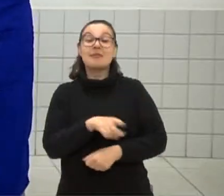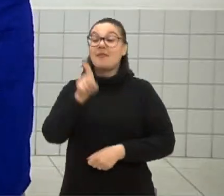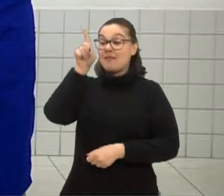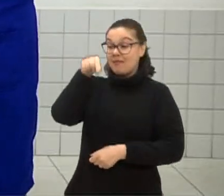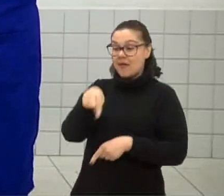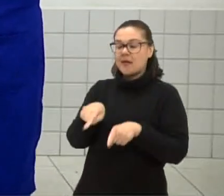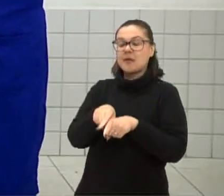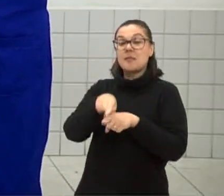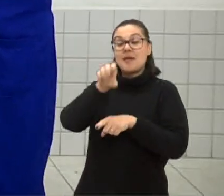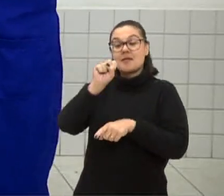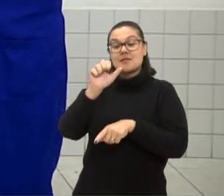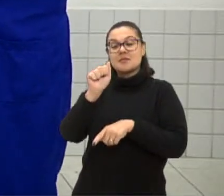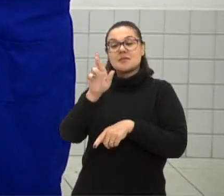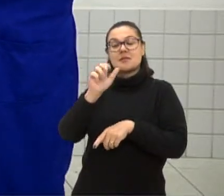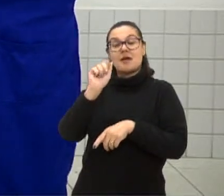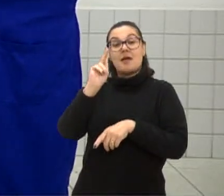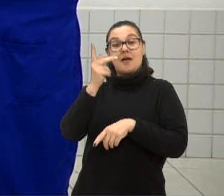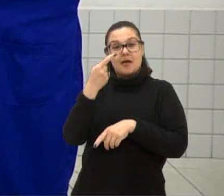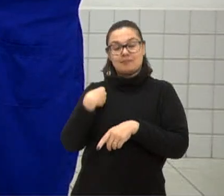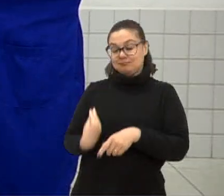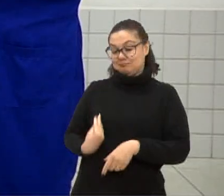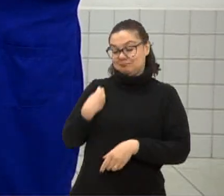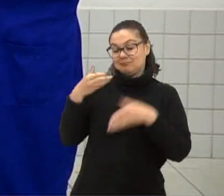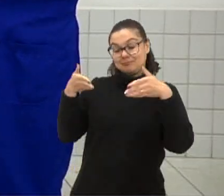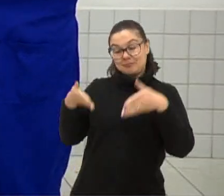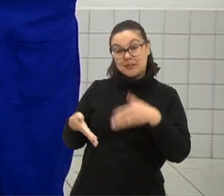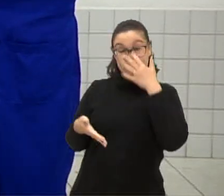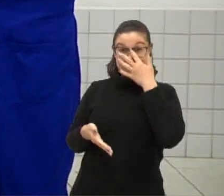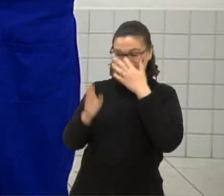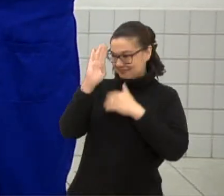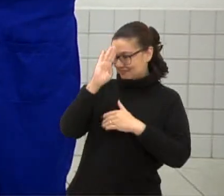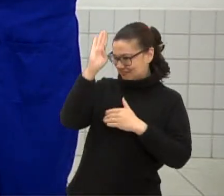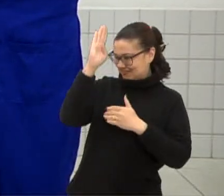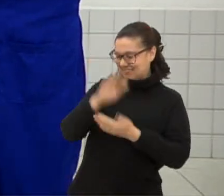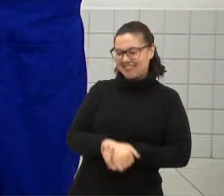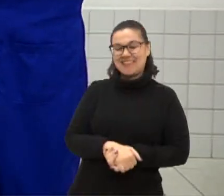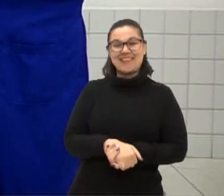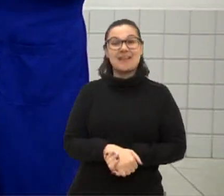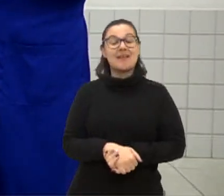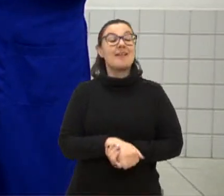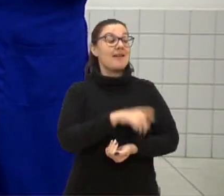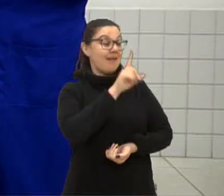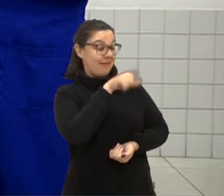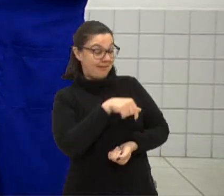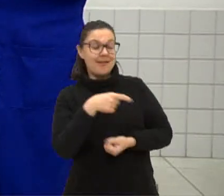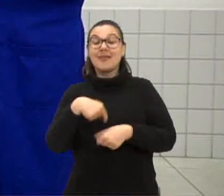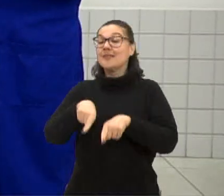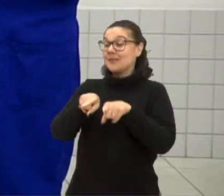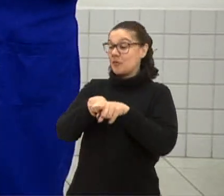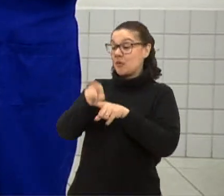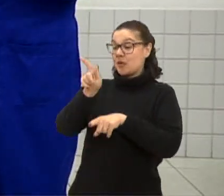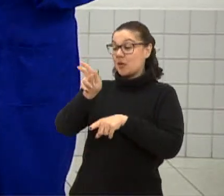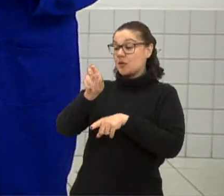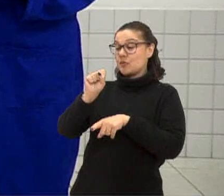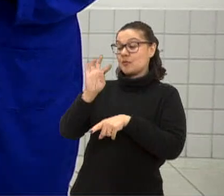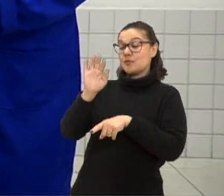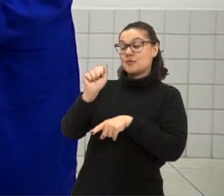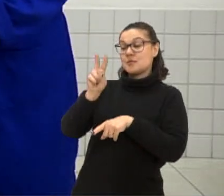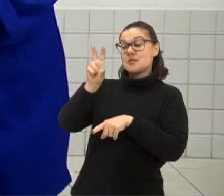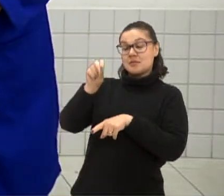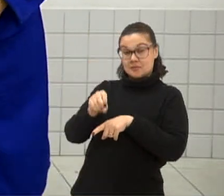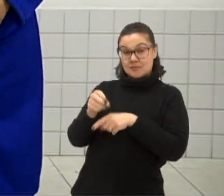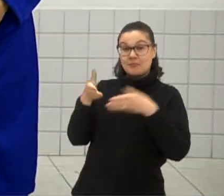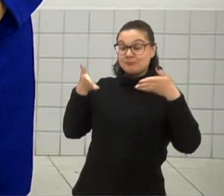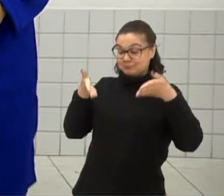Aqui também a Sara, né? Também está presente aqui. Valeu, Sara. Isso tem aí. O Gustavo, enfim, tem muita gente